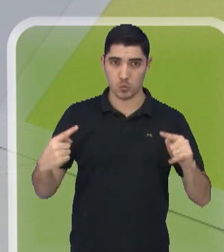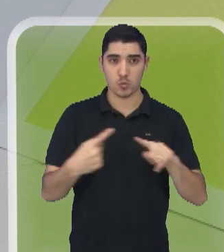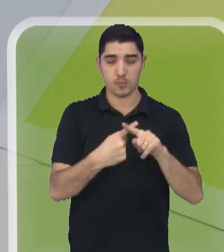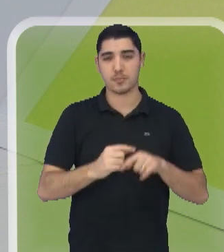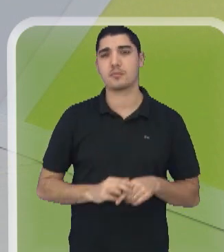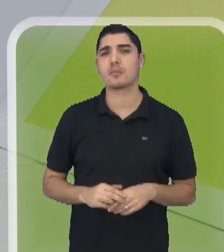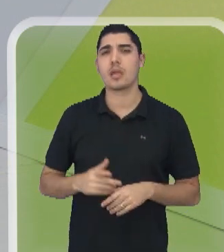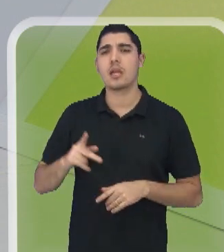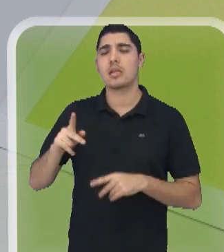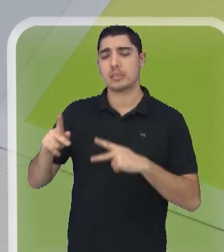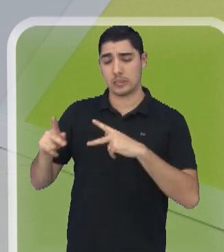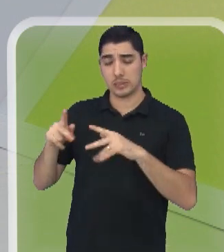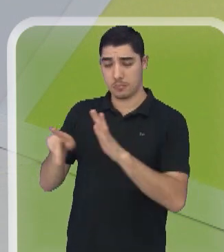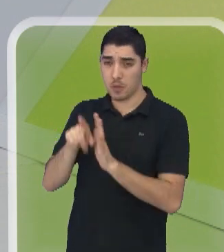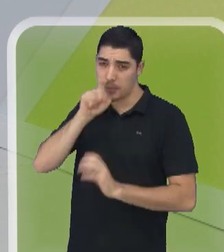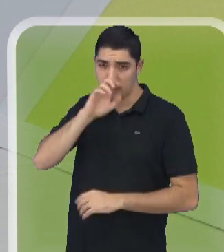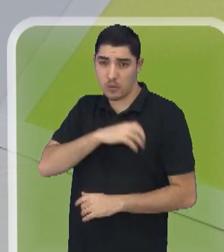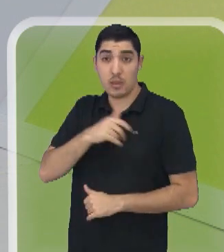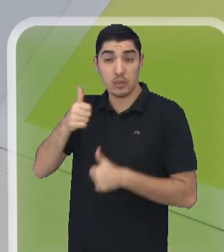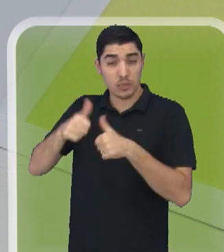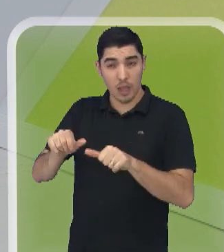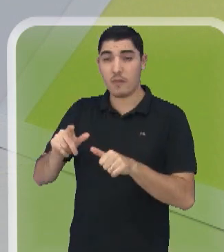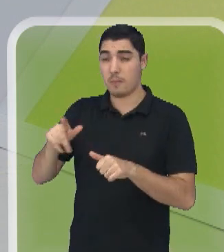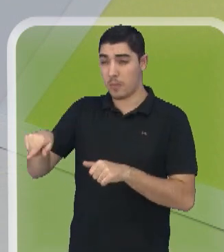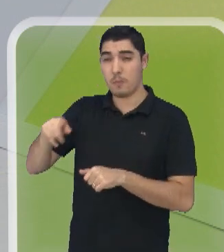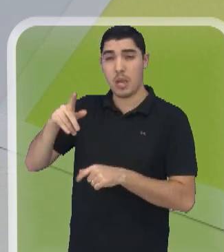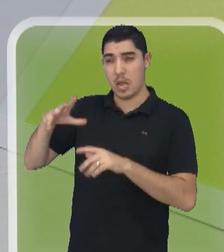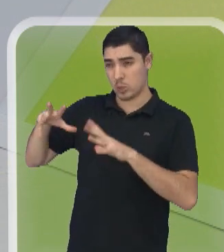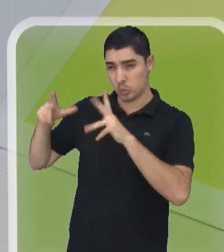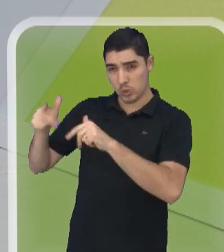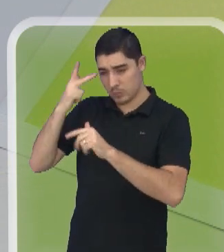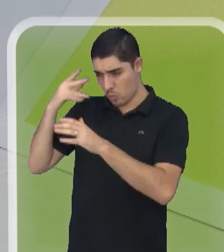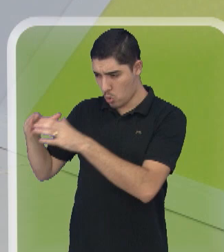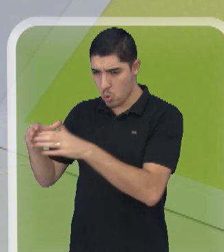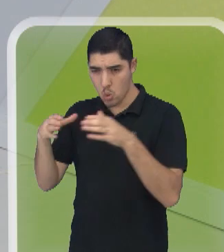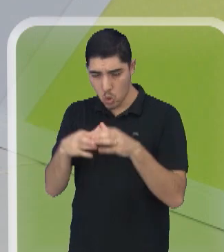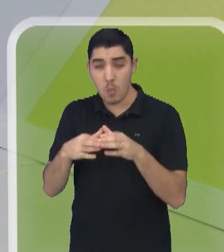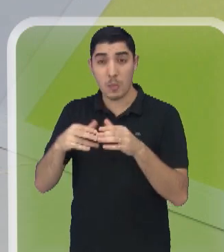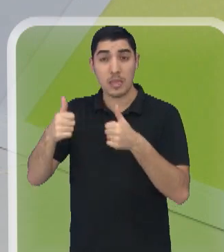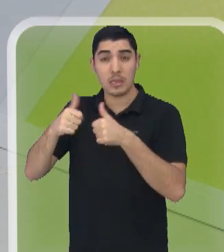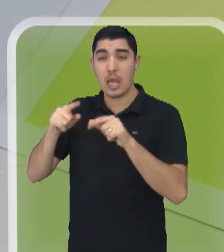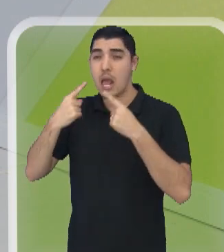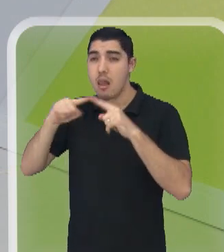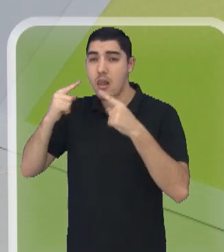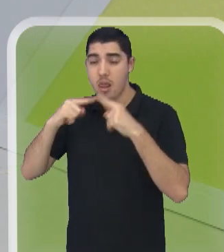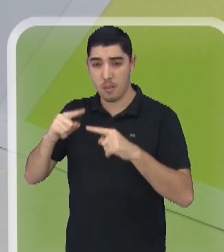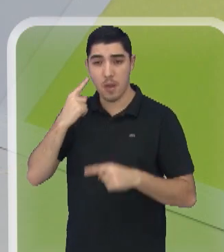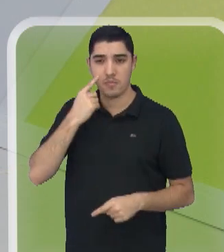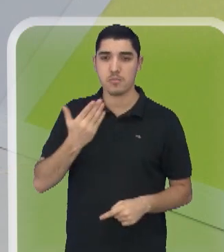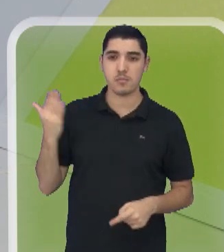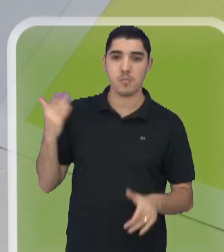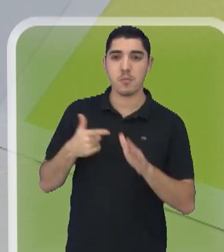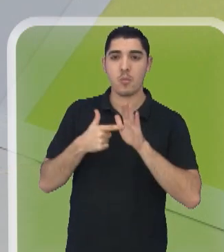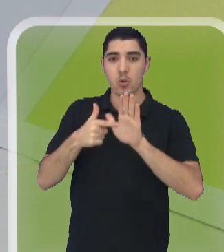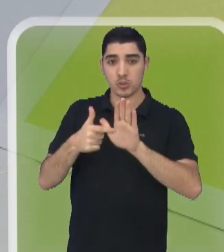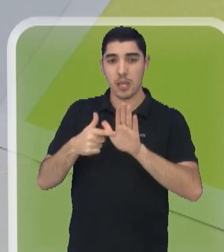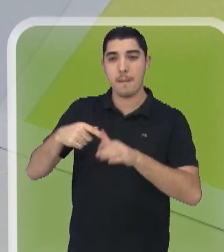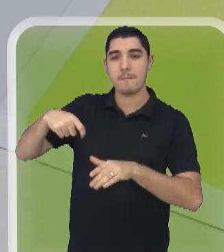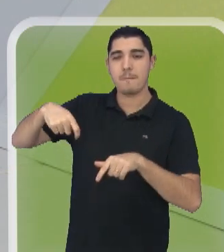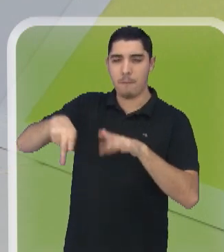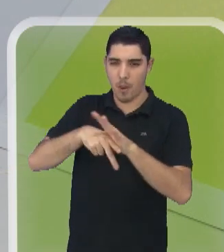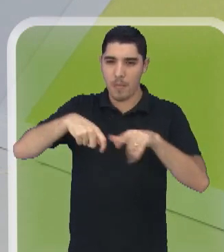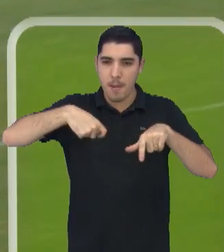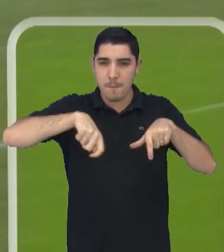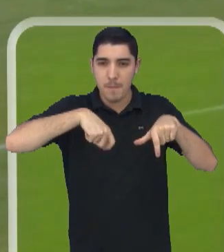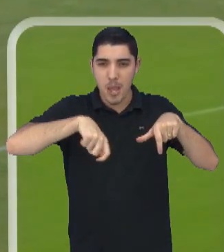lances polêmicos, um para cada lado, as duas equipes reclamando da arbitragem. Vamos colocar aqui, Matheus, o São José reclama de um pênalti ainda no primeiro tempo. Olha